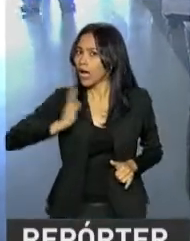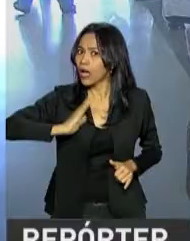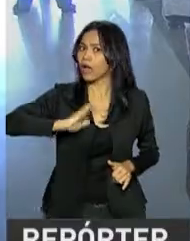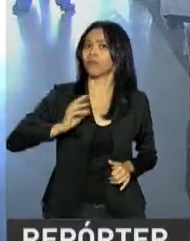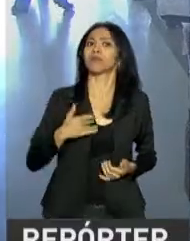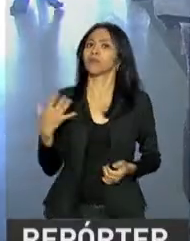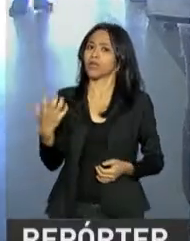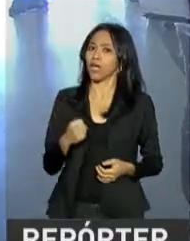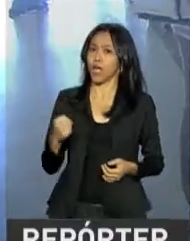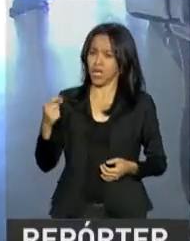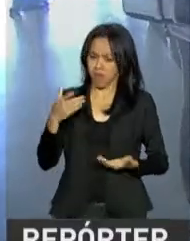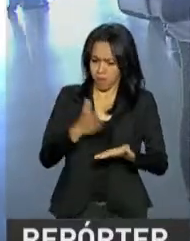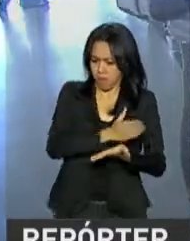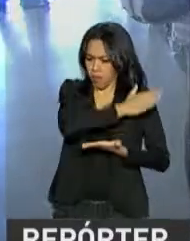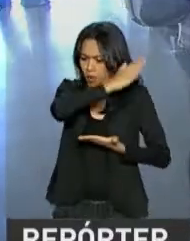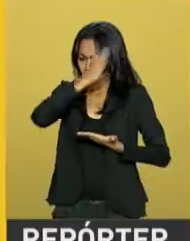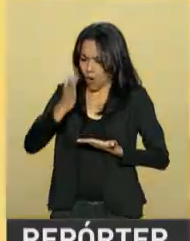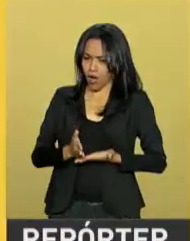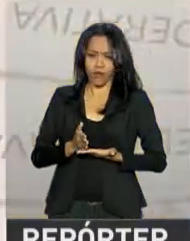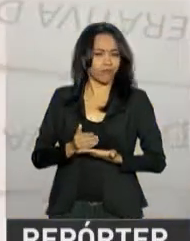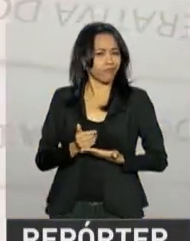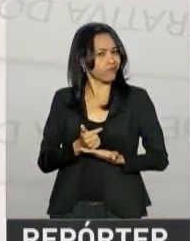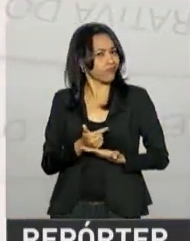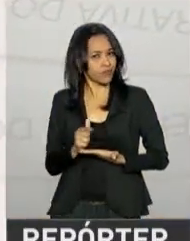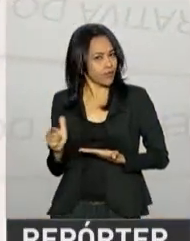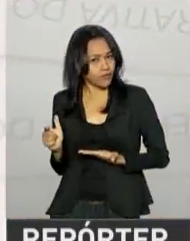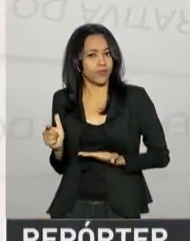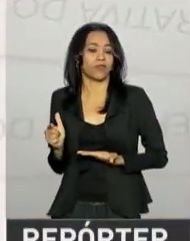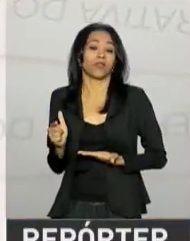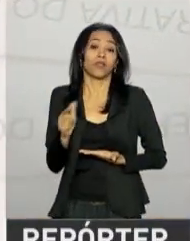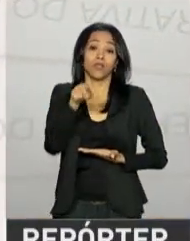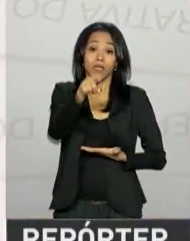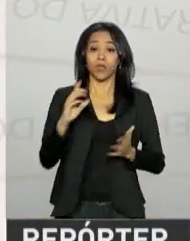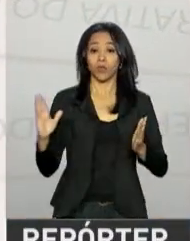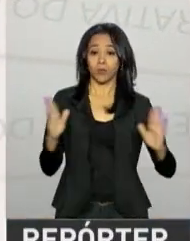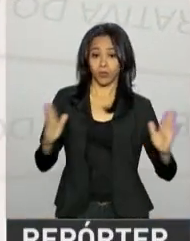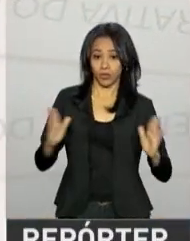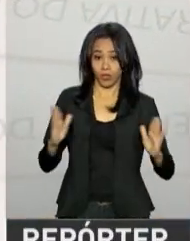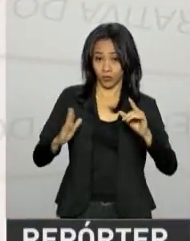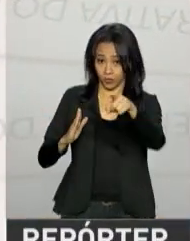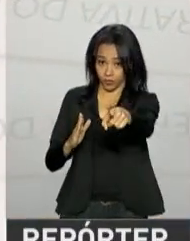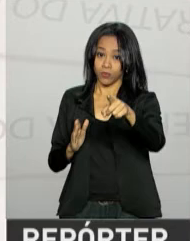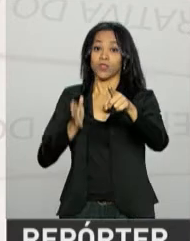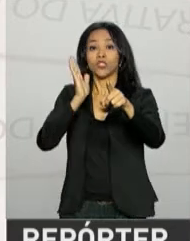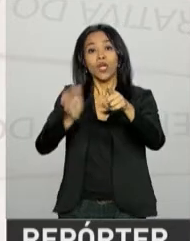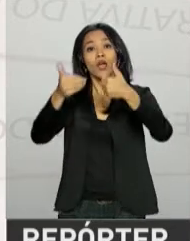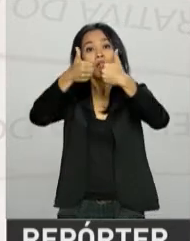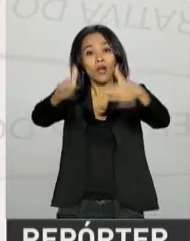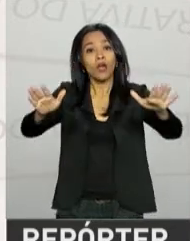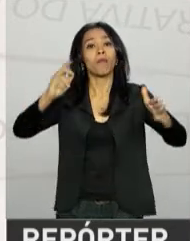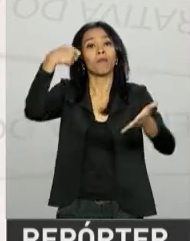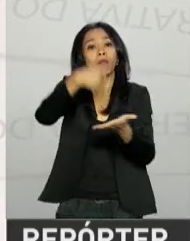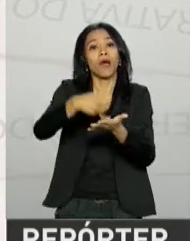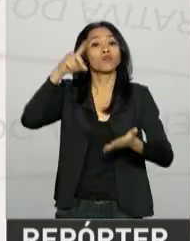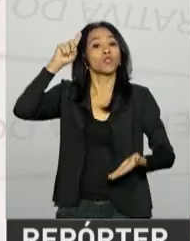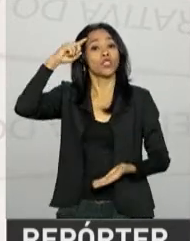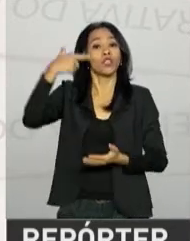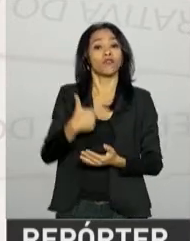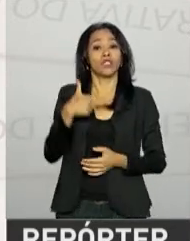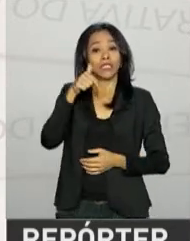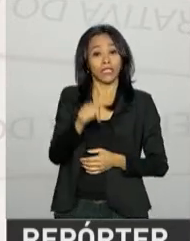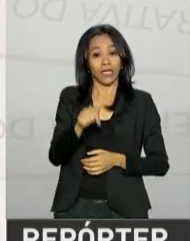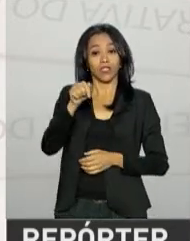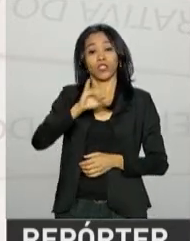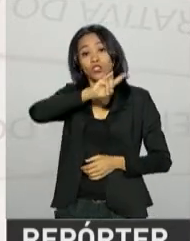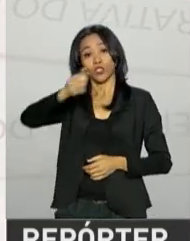de que o prazo seja prorrogado o benefício do ano base 2006 começou a ser pago em 27 de julho do